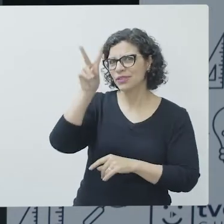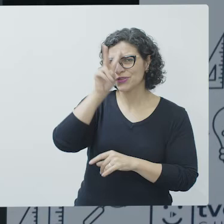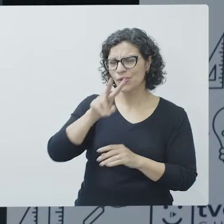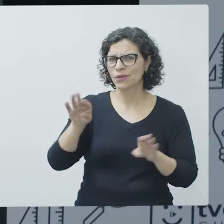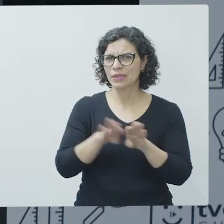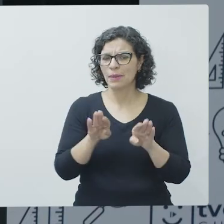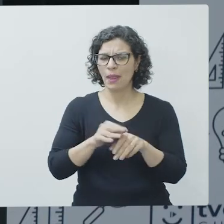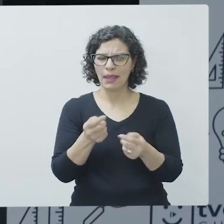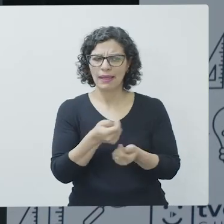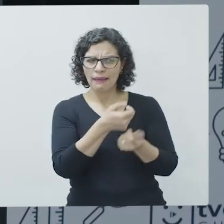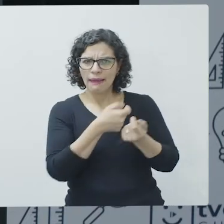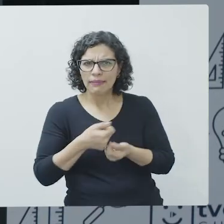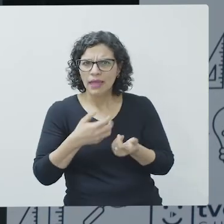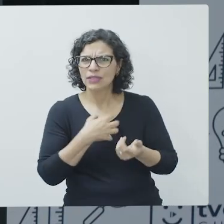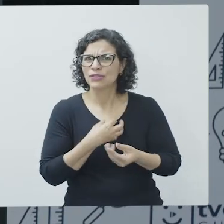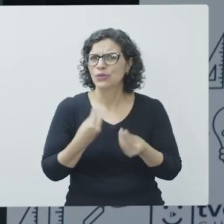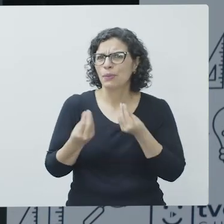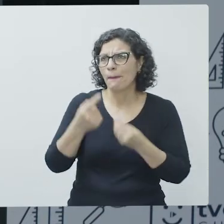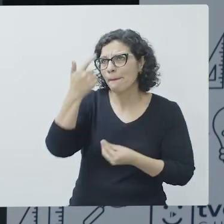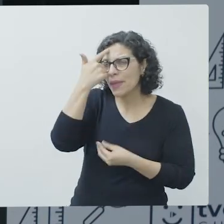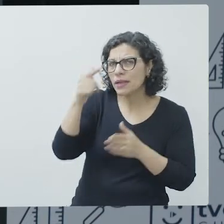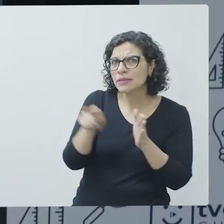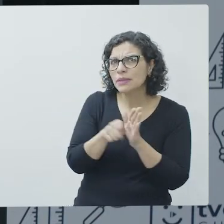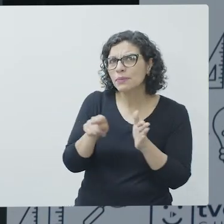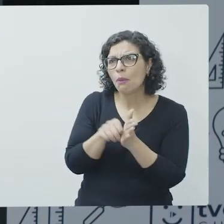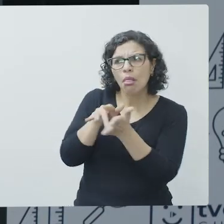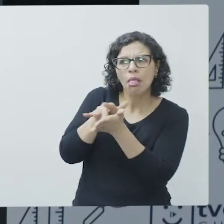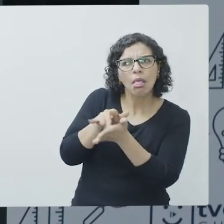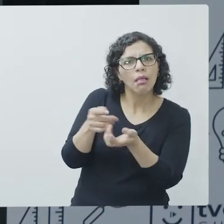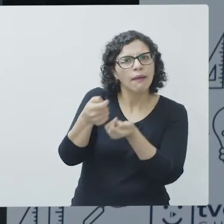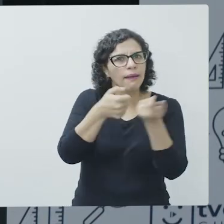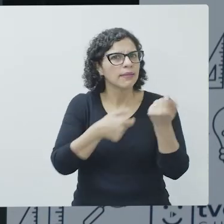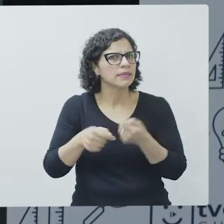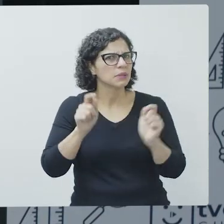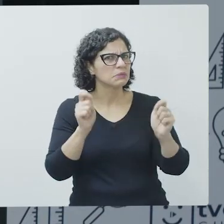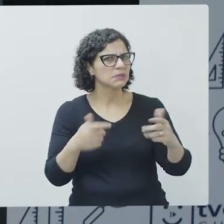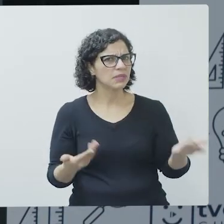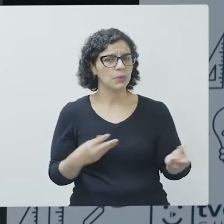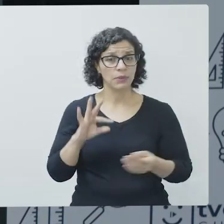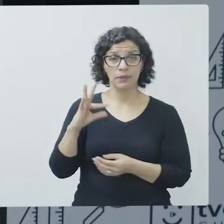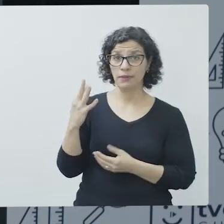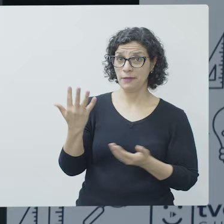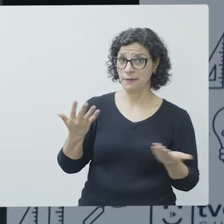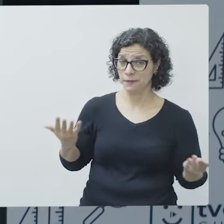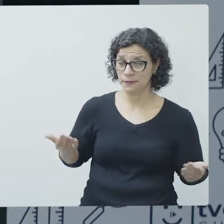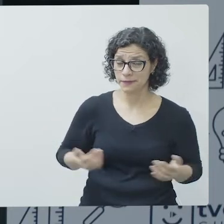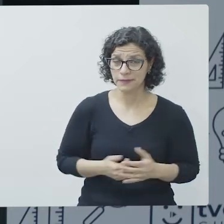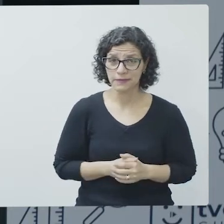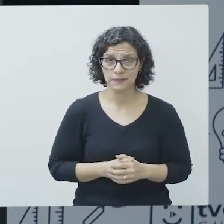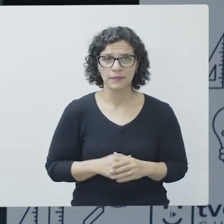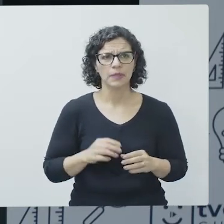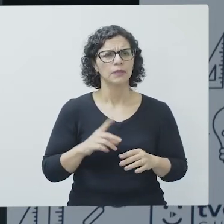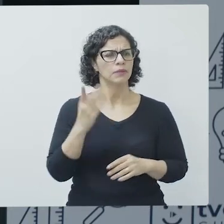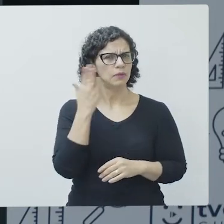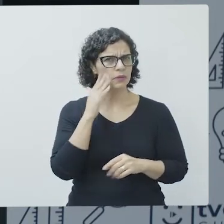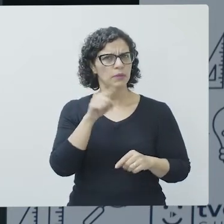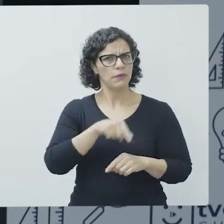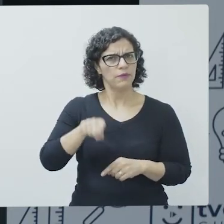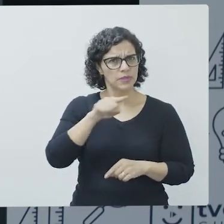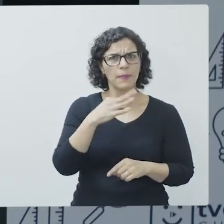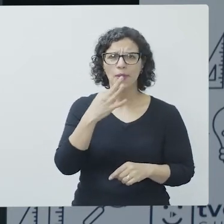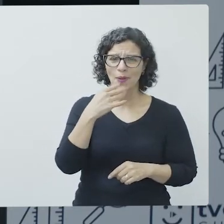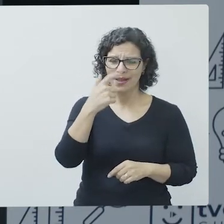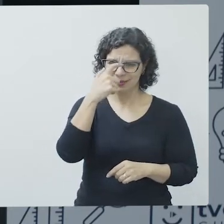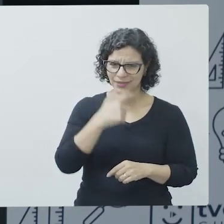né, para enganar. Então a gente está sempre pensando que pode ser uma enganação tudo que está acontecendo. Claro que você